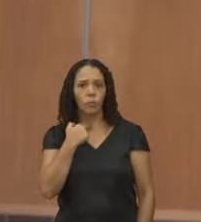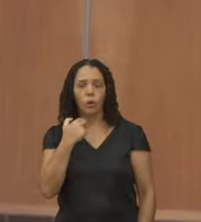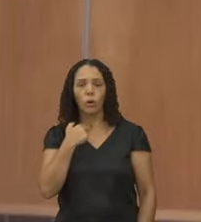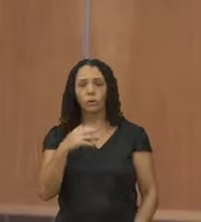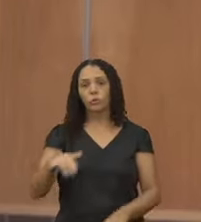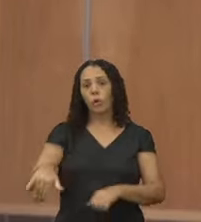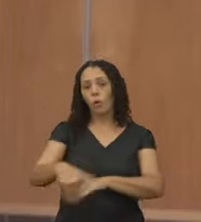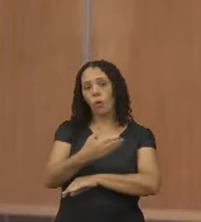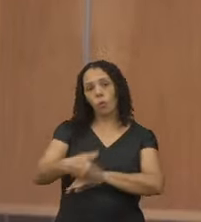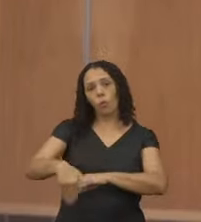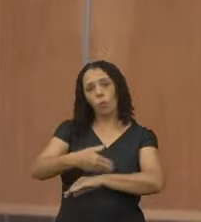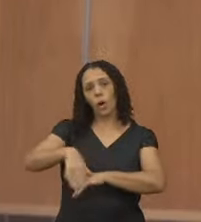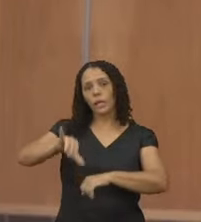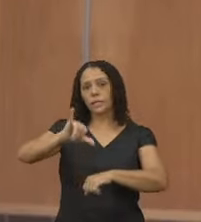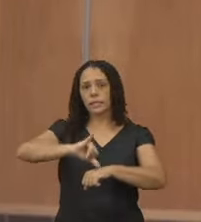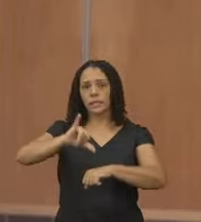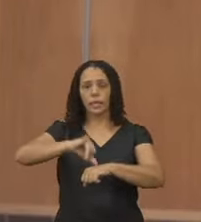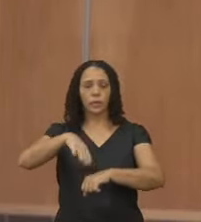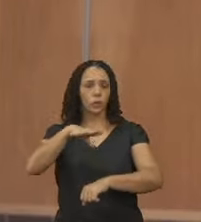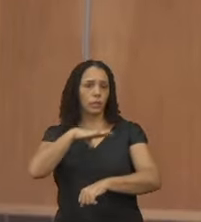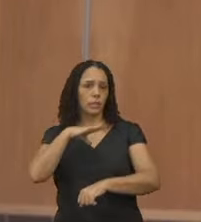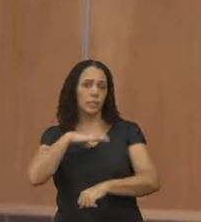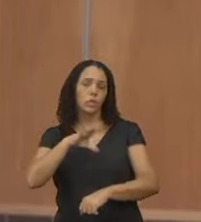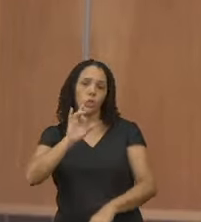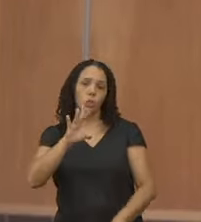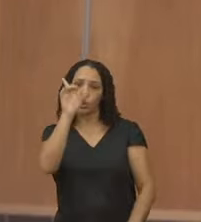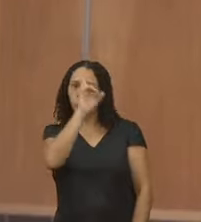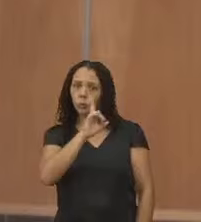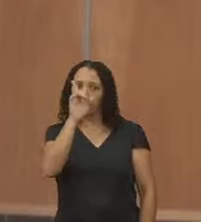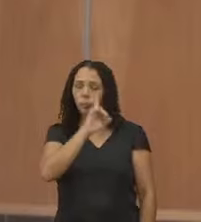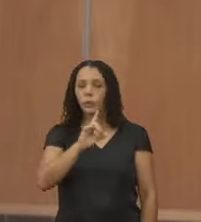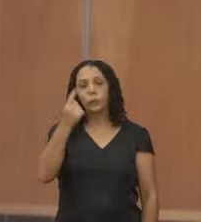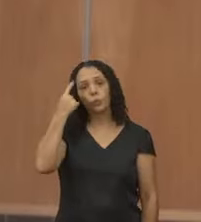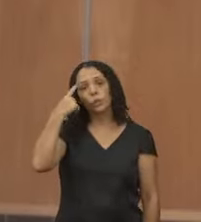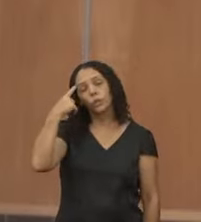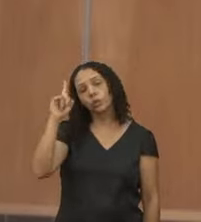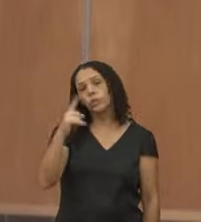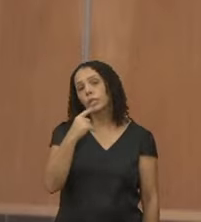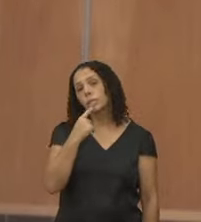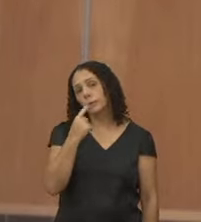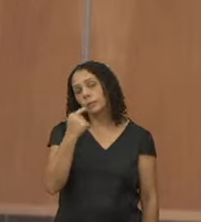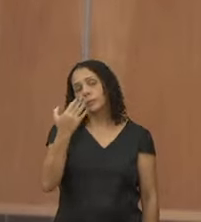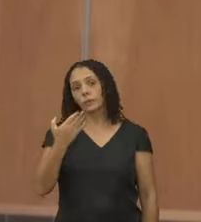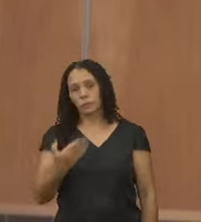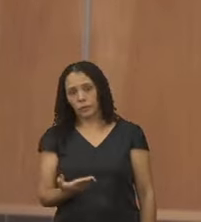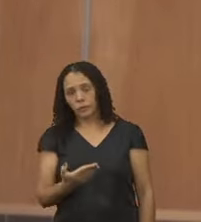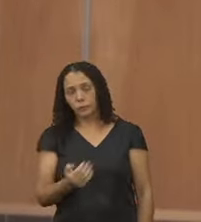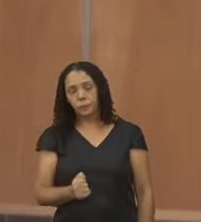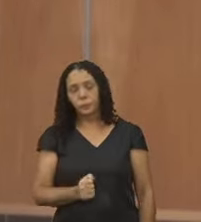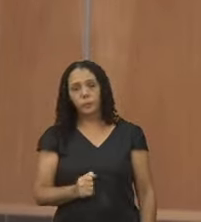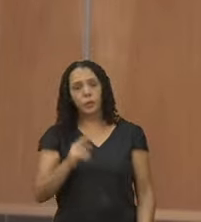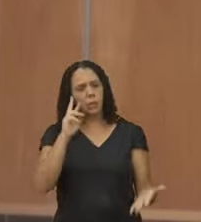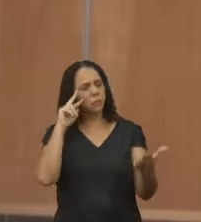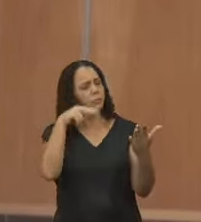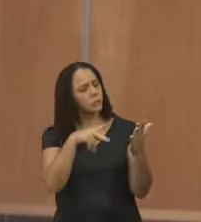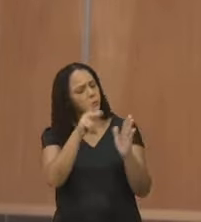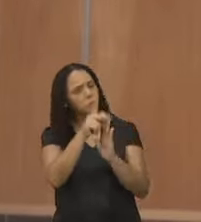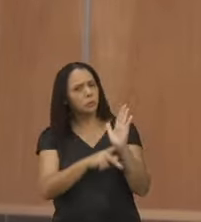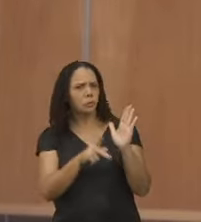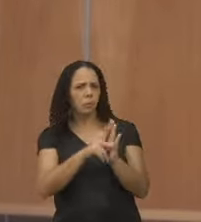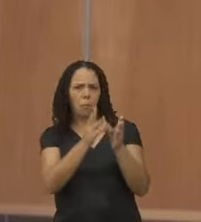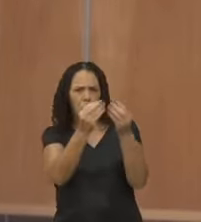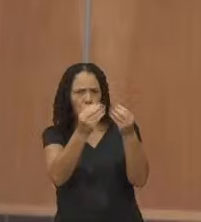da cidade, exceto, né, nos domingos e feriado. Então, assim, visualmente olhando esse projeto, não prejudica em